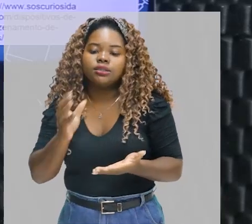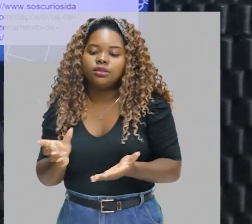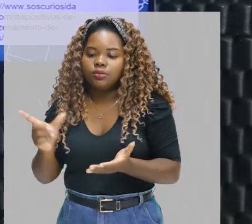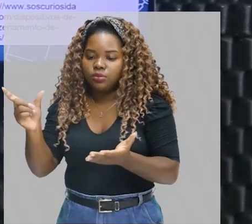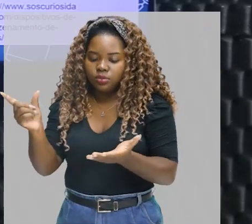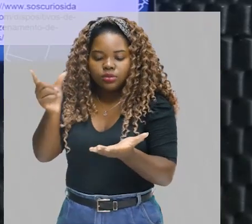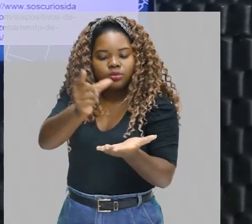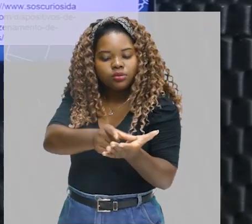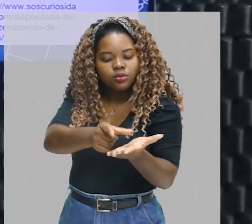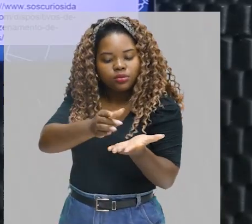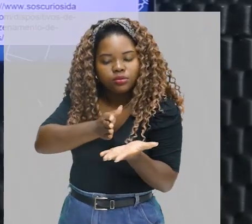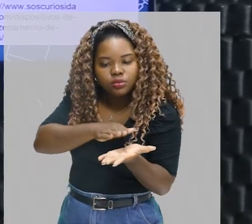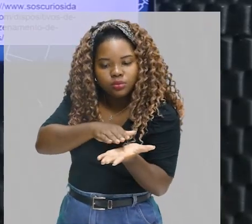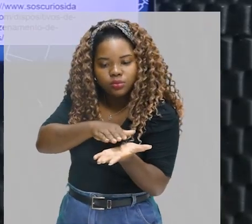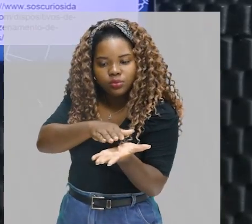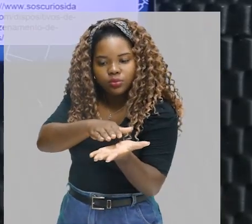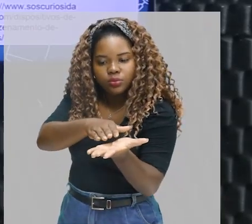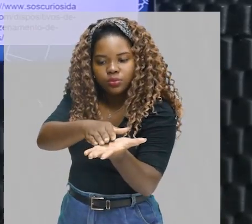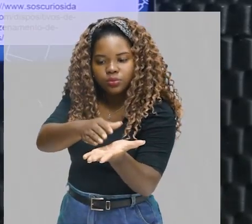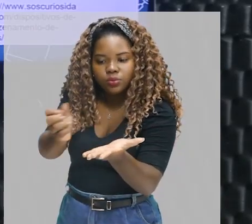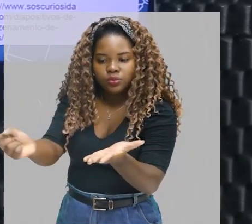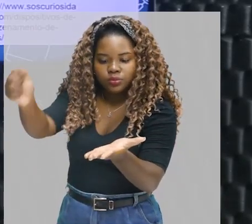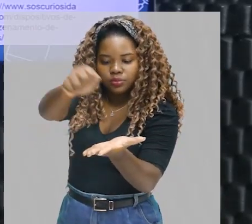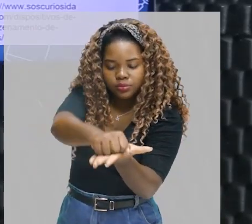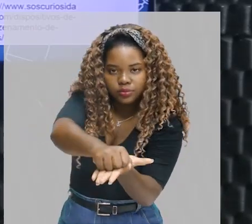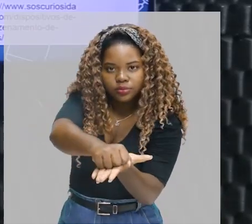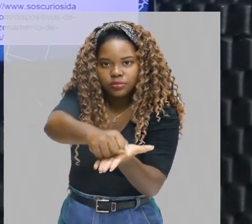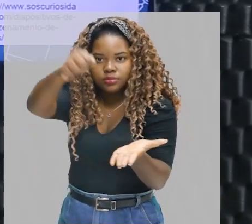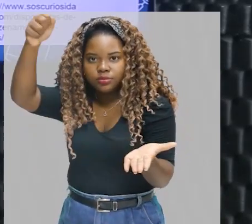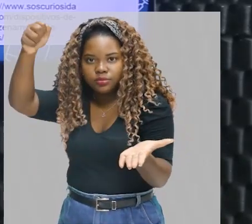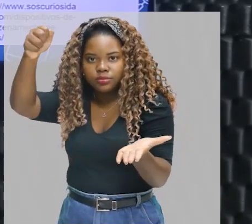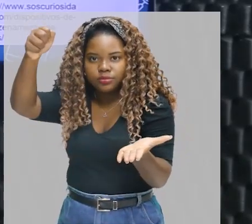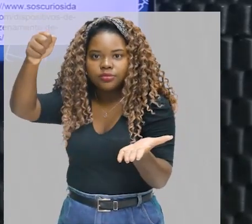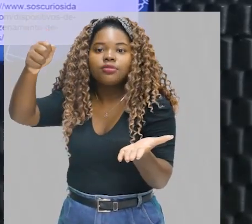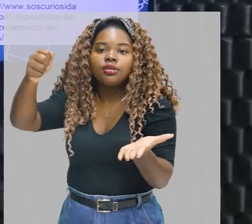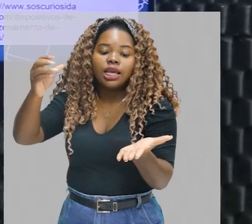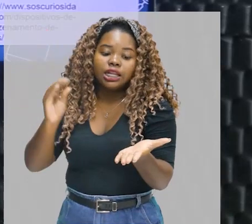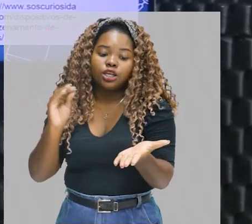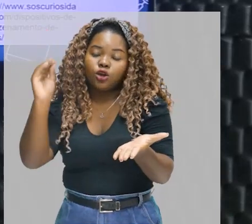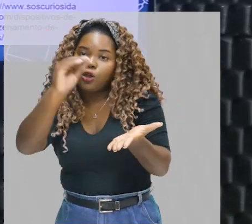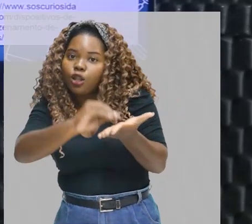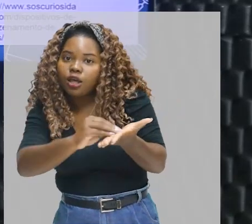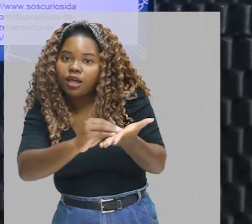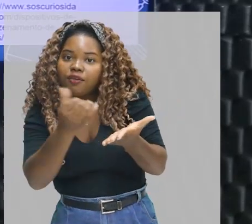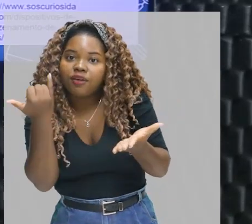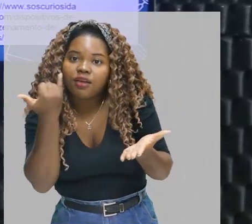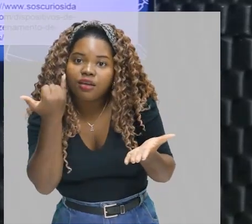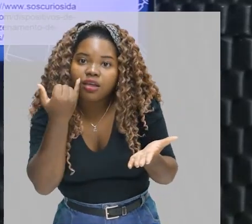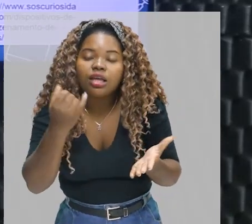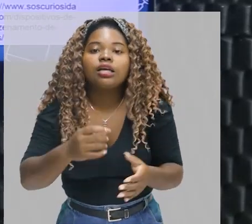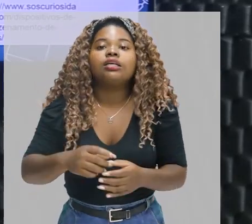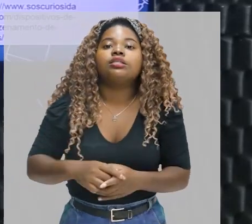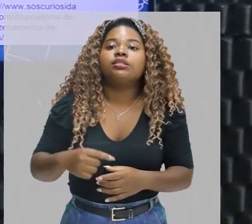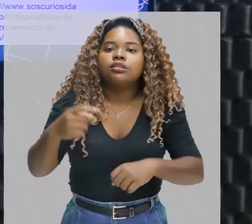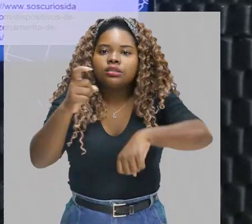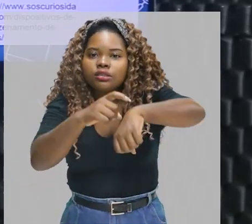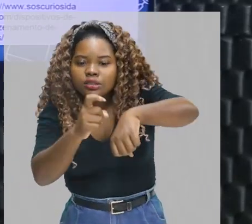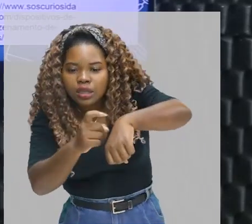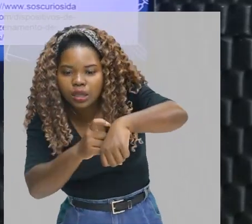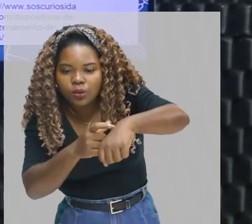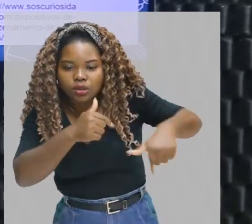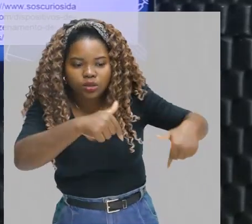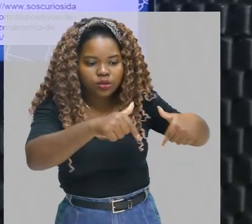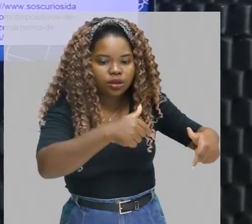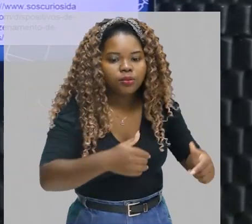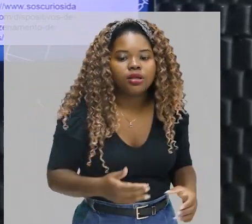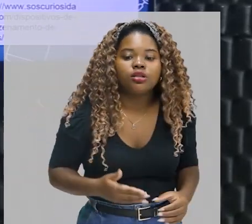Certo? Colocava na máquina, puxava a alavanca e ele perfurava. Ali ele dava a informação, Por exemplo, da hora que o trabalhador entrou, da hora que saiu